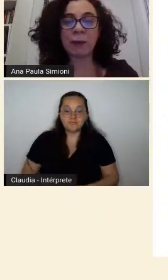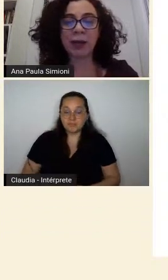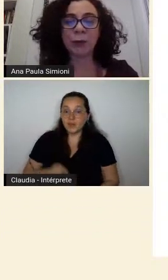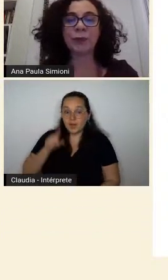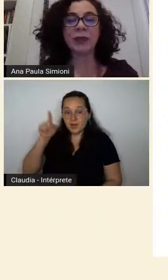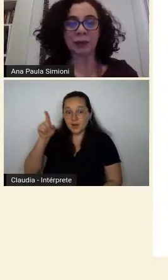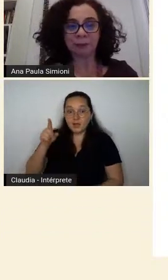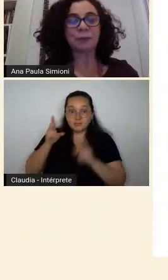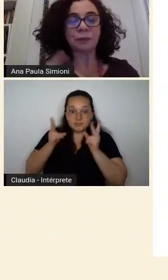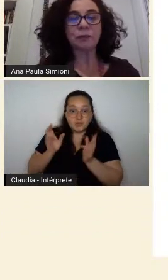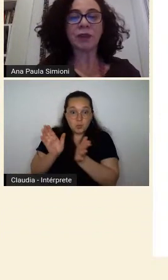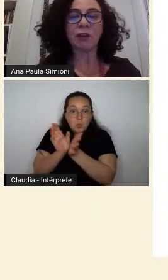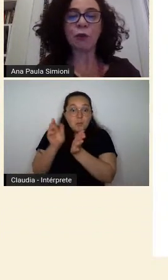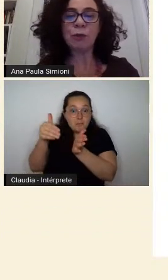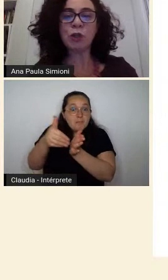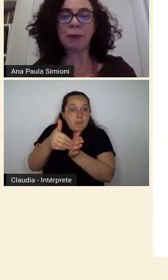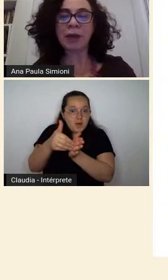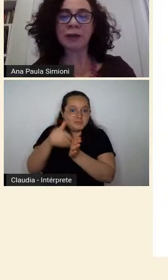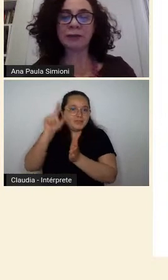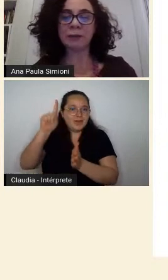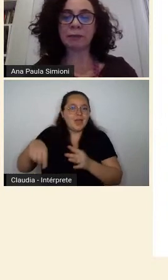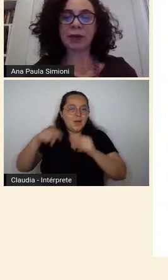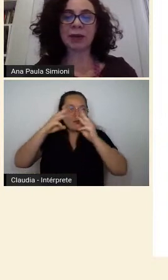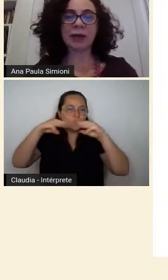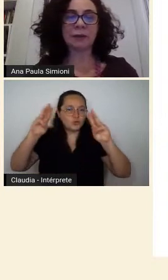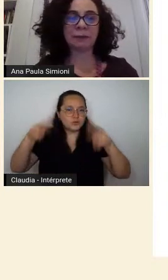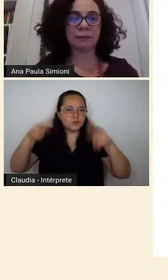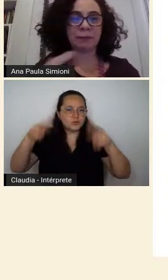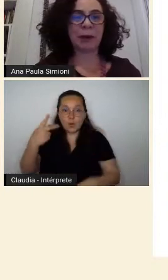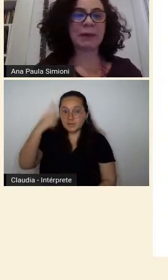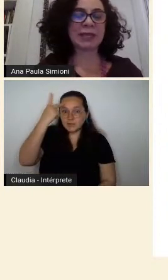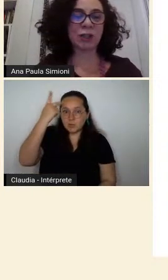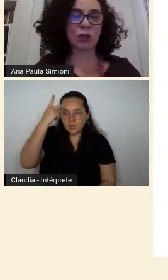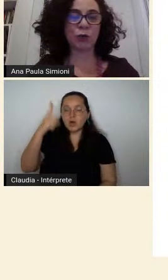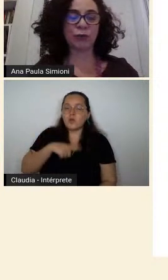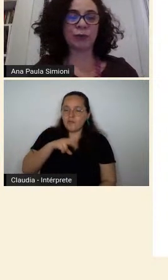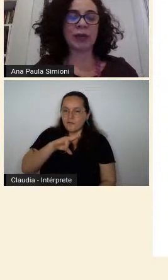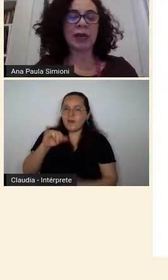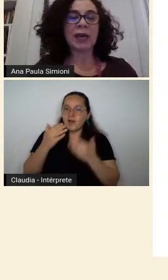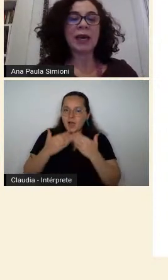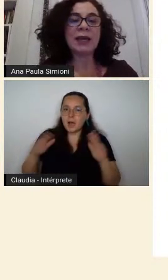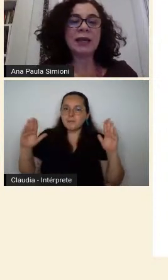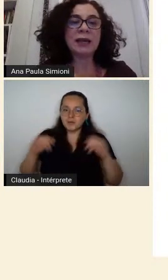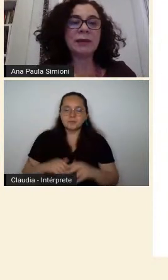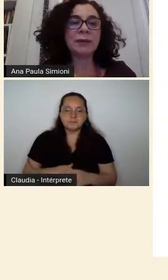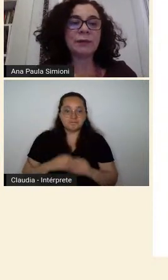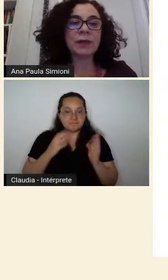abrir agora em maio. Vou pedir para, para, para passar de novo.